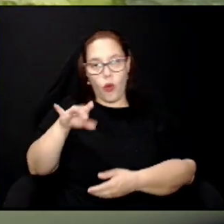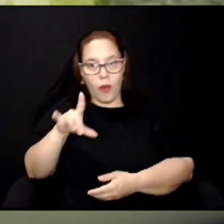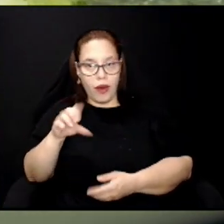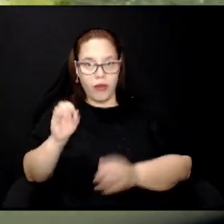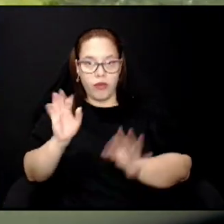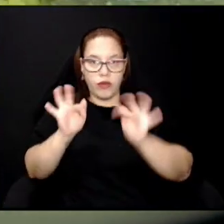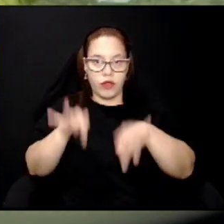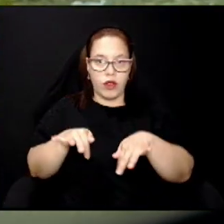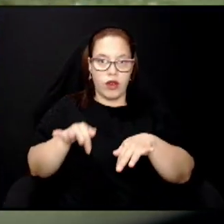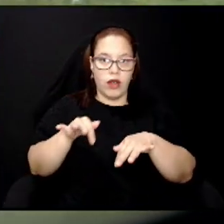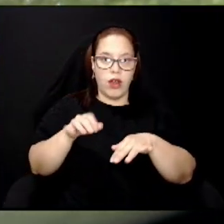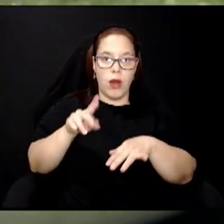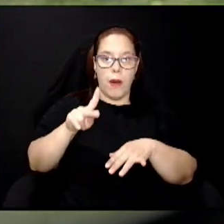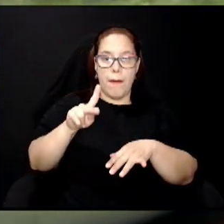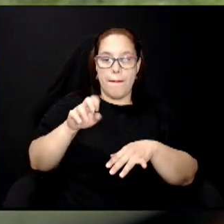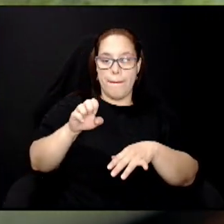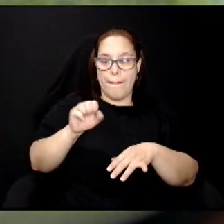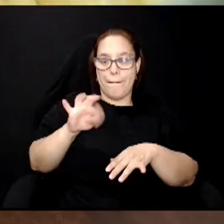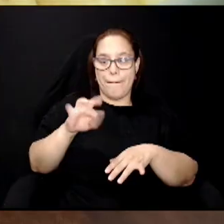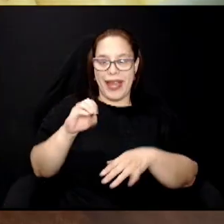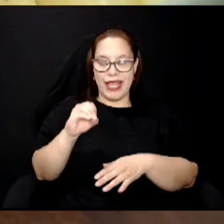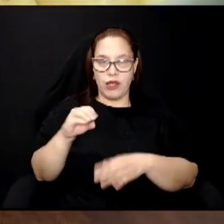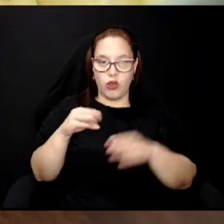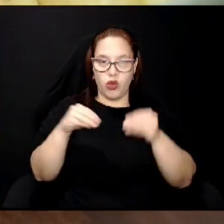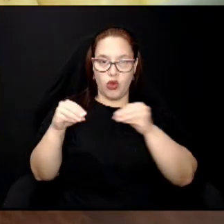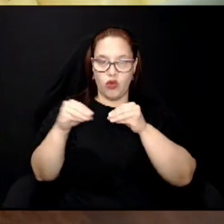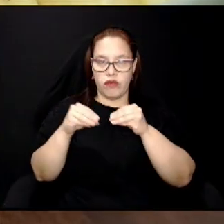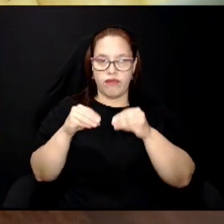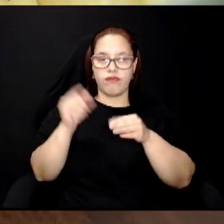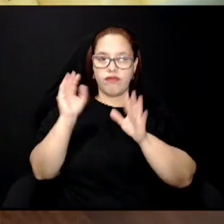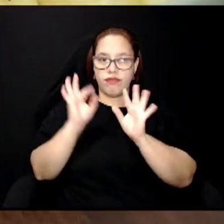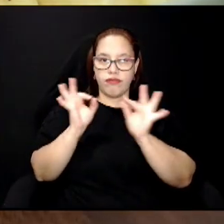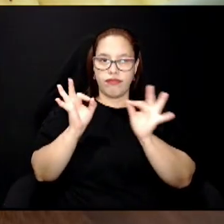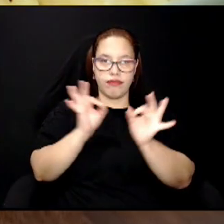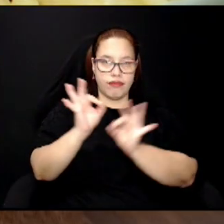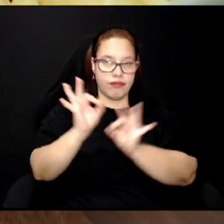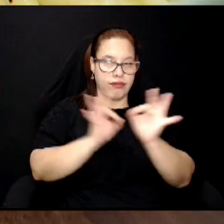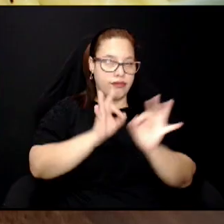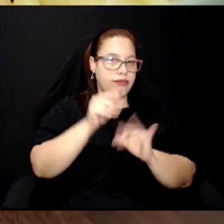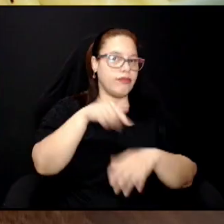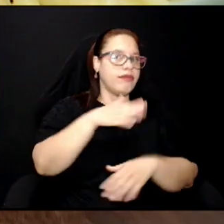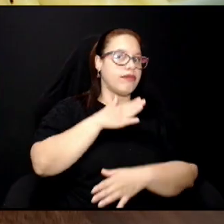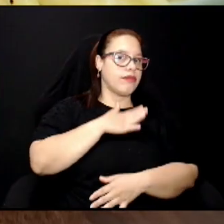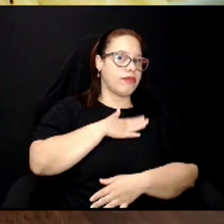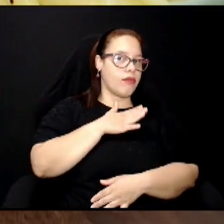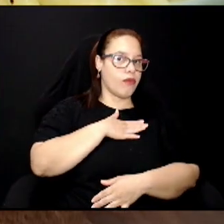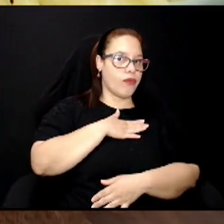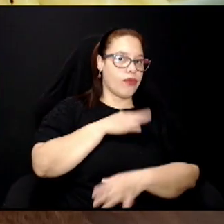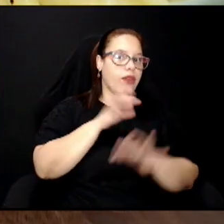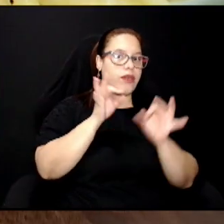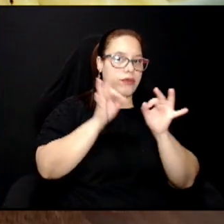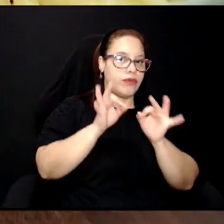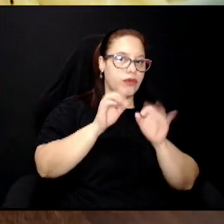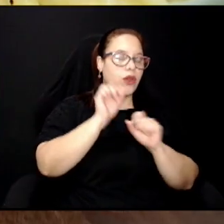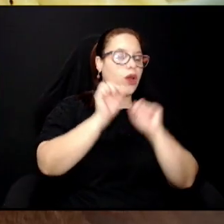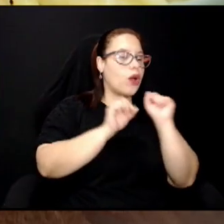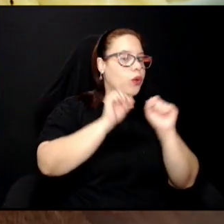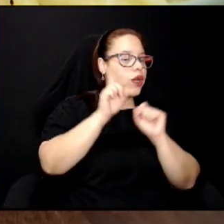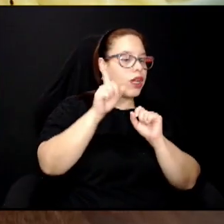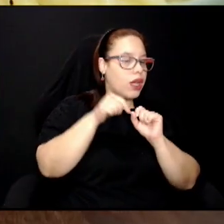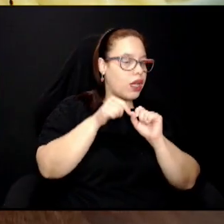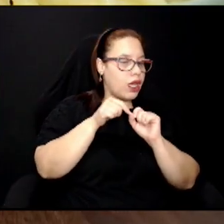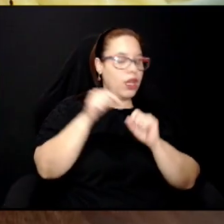pesto feito aqui na casa também. Boa, esse que já tá preparadinho aqui pra mim é exatamente o quê? Esse daí